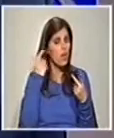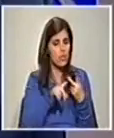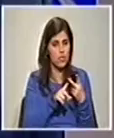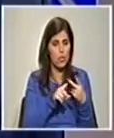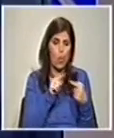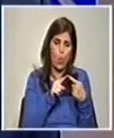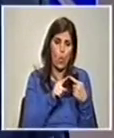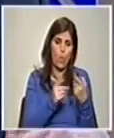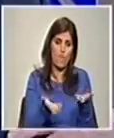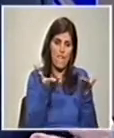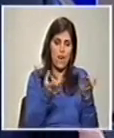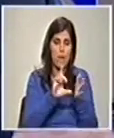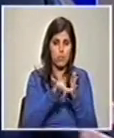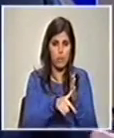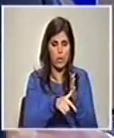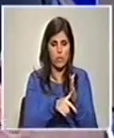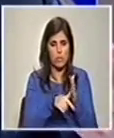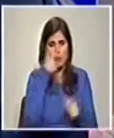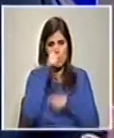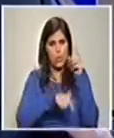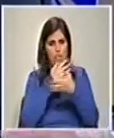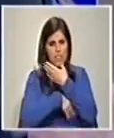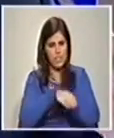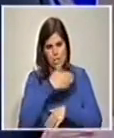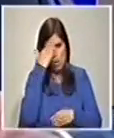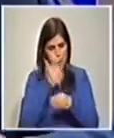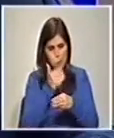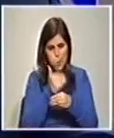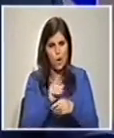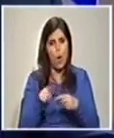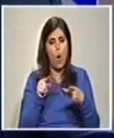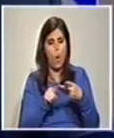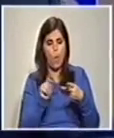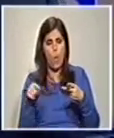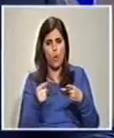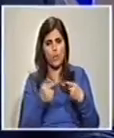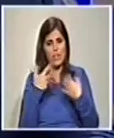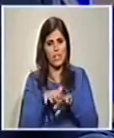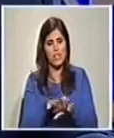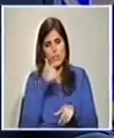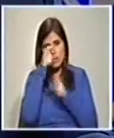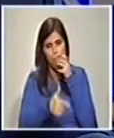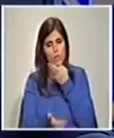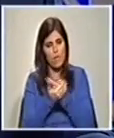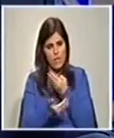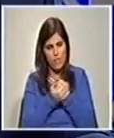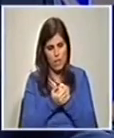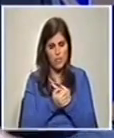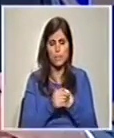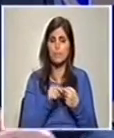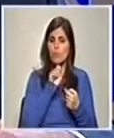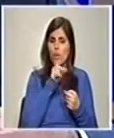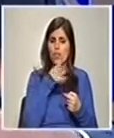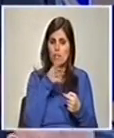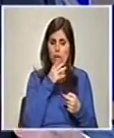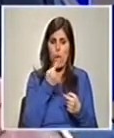projetos para pessoas que têm deficiência ou incapacidade e outro para favorecer a integração dos mais velhos. E eu posso lhe dizer que